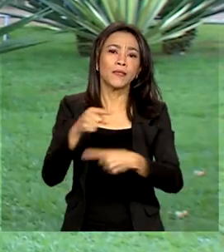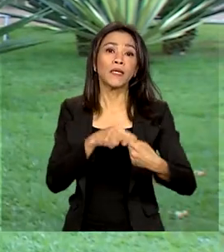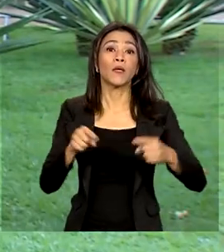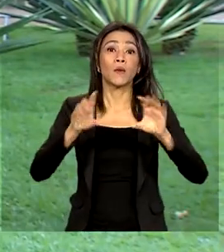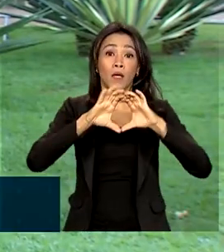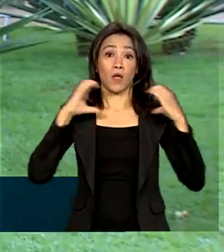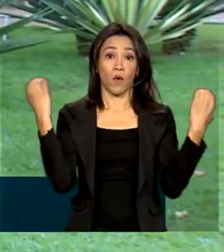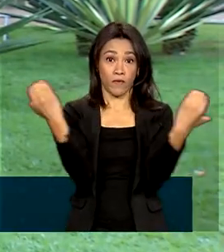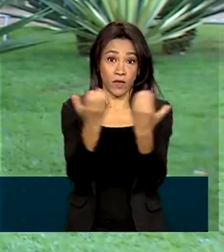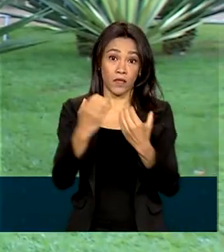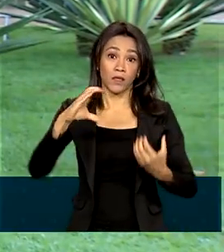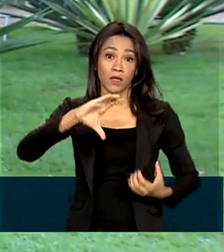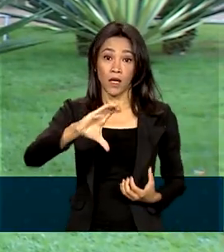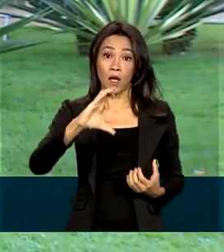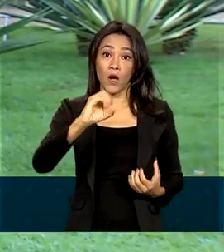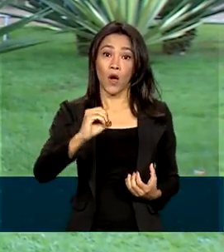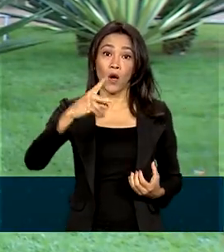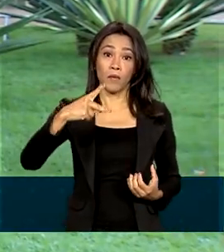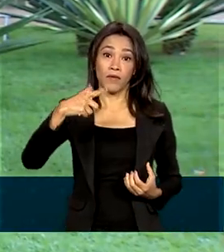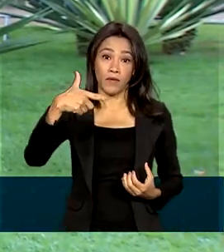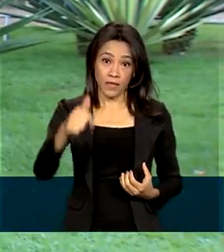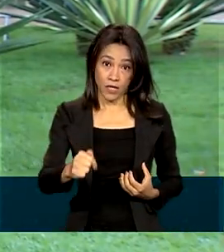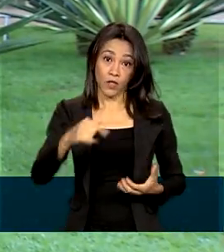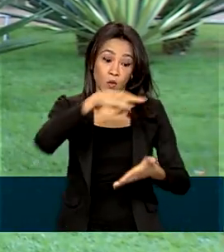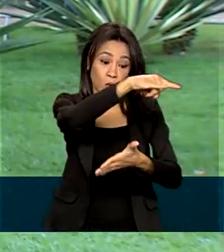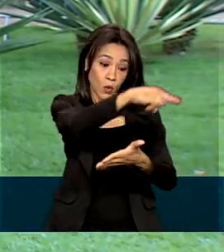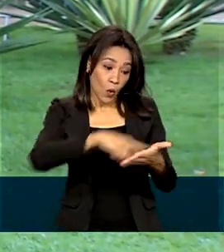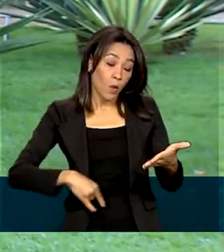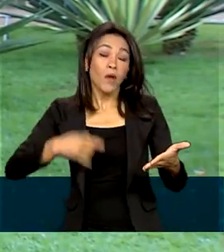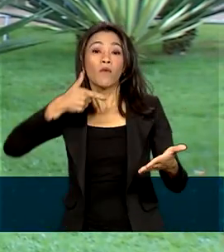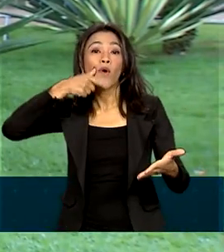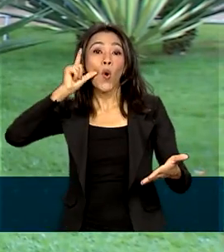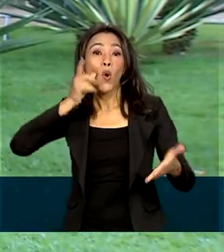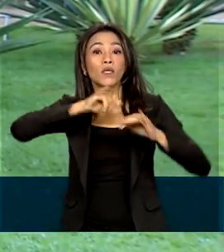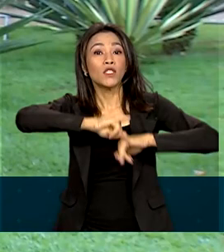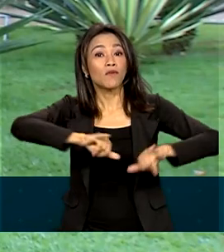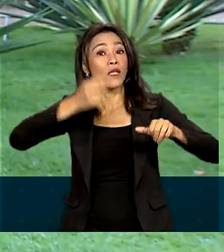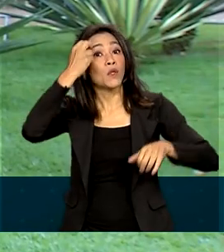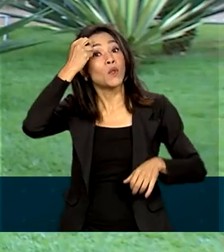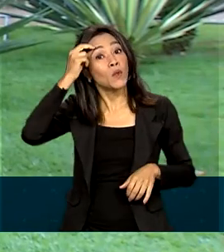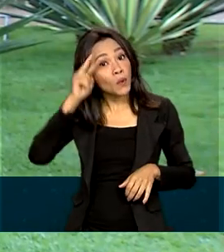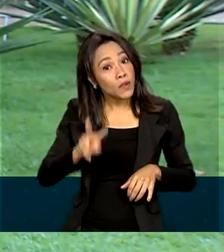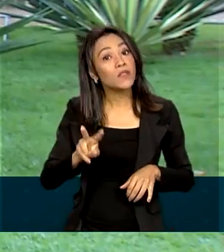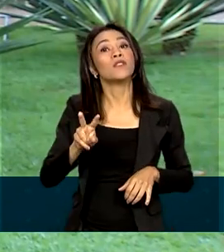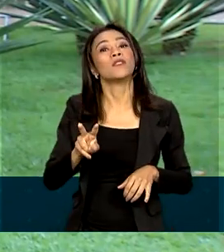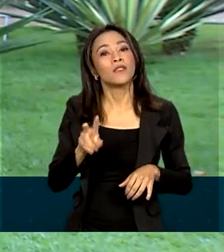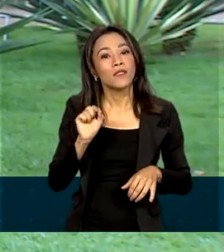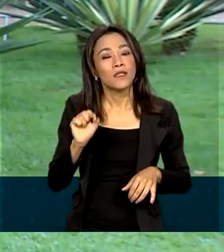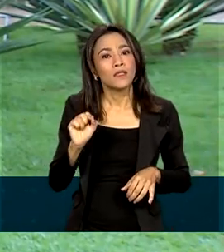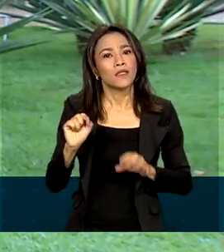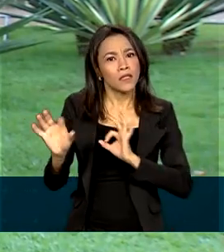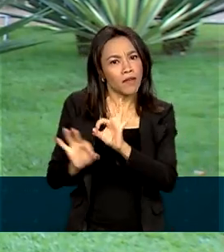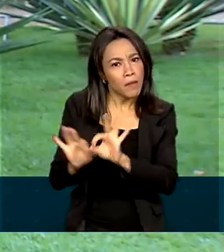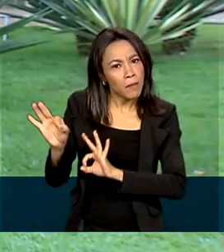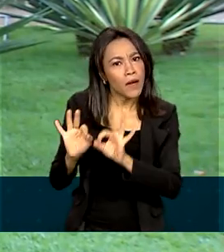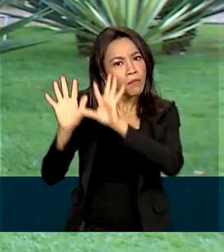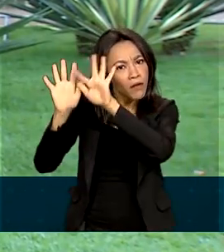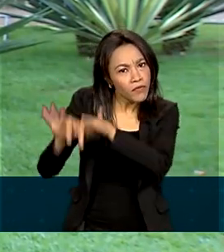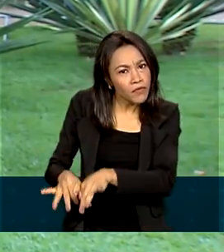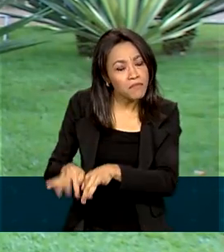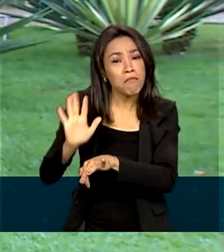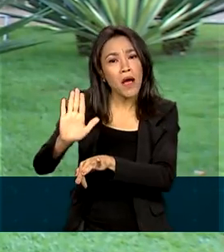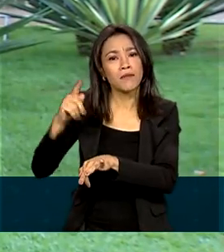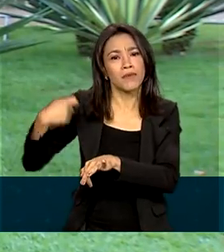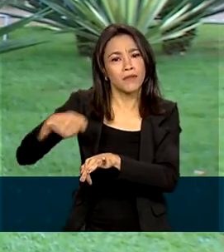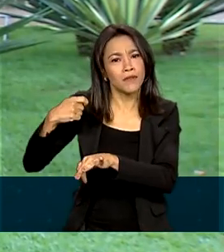COP27 chegaram a um acordo final. O documento foi divulgado ontem, 2 dias após a data prevista para o encerramento da conferência, que